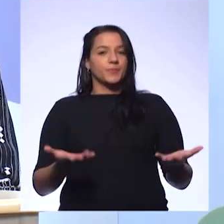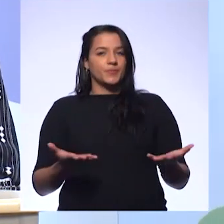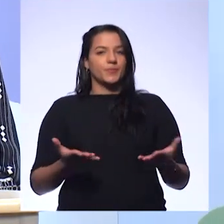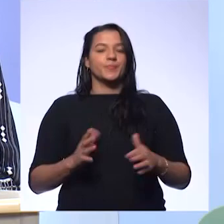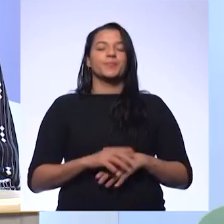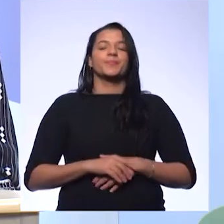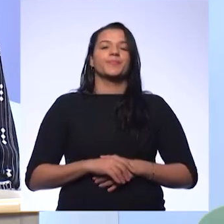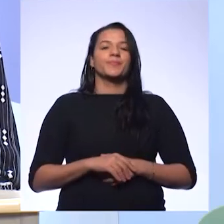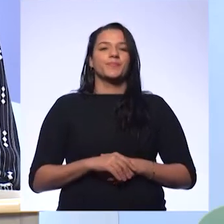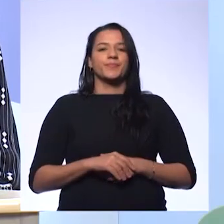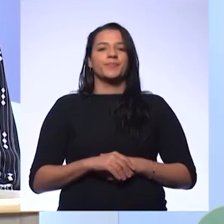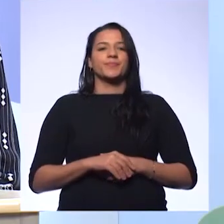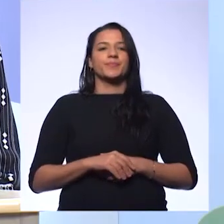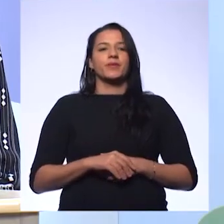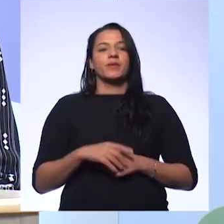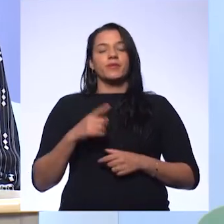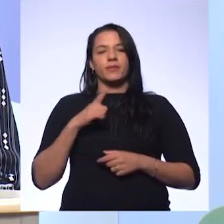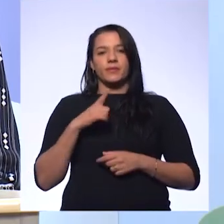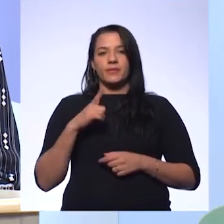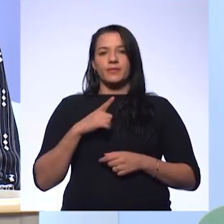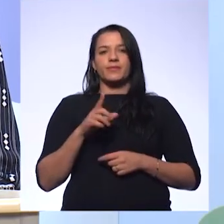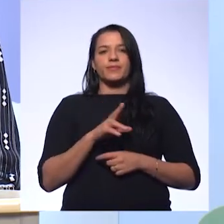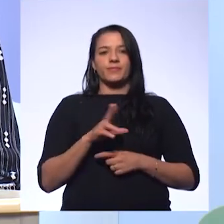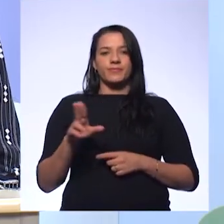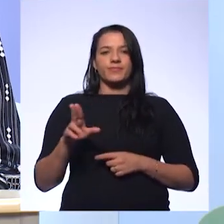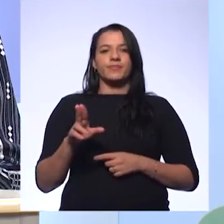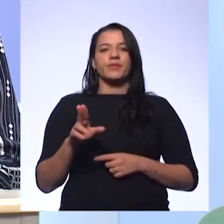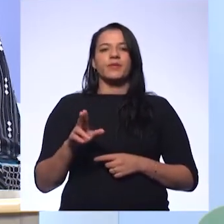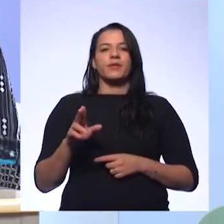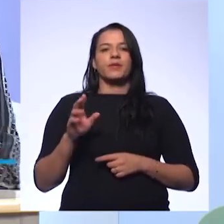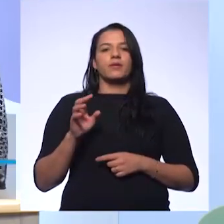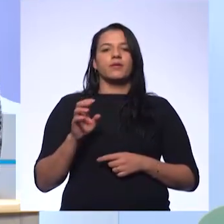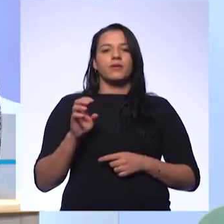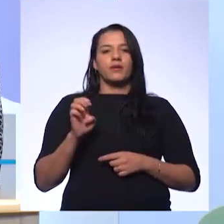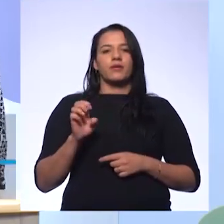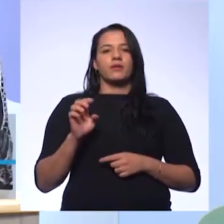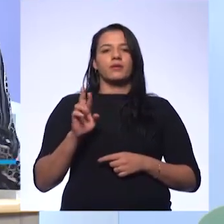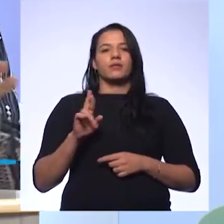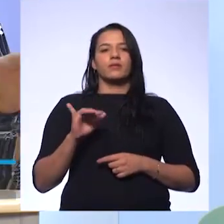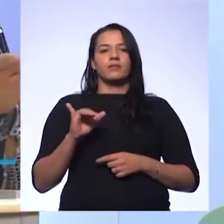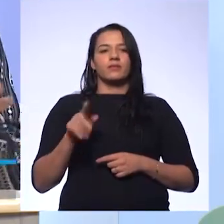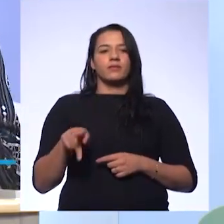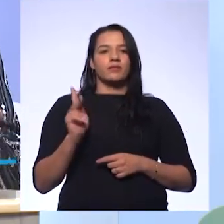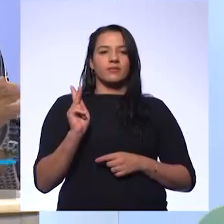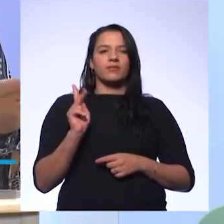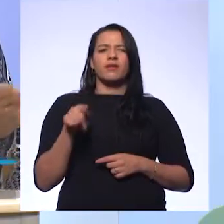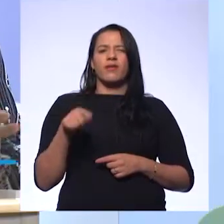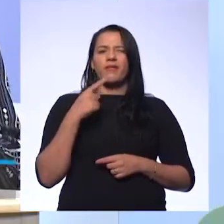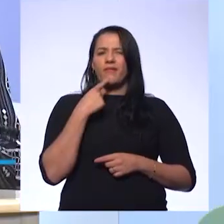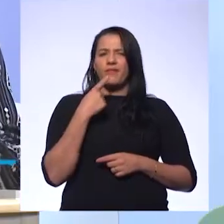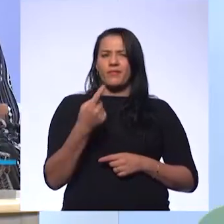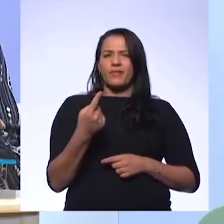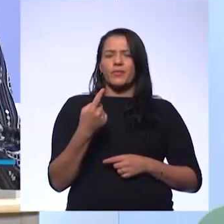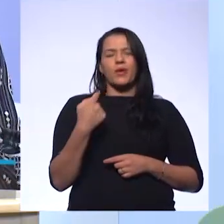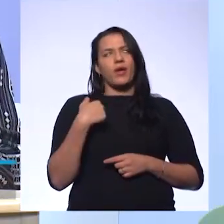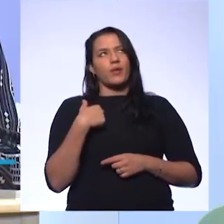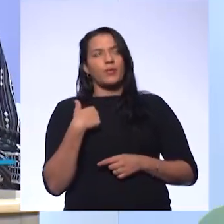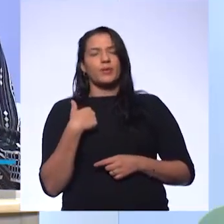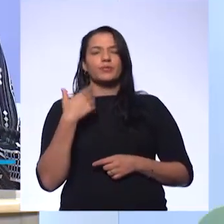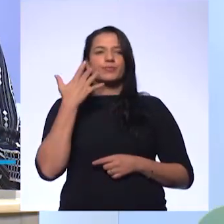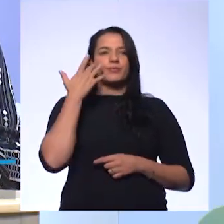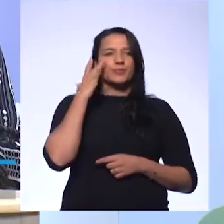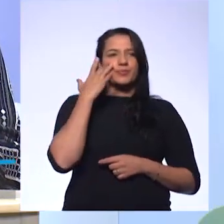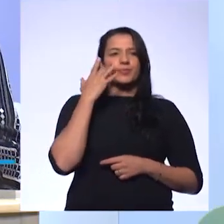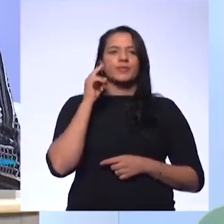questão. O Eric, professora Luíse, ele saiu de fininho, viu? Que ele falou assim, na minha opinião, foi